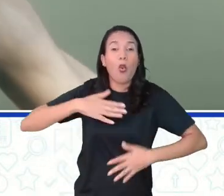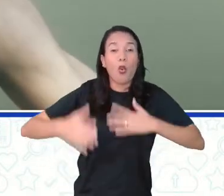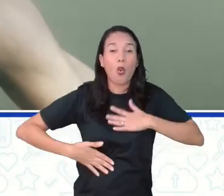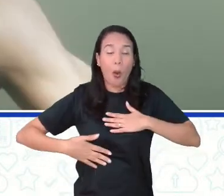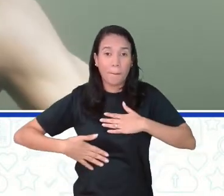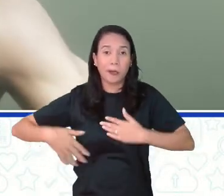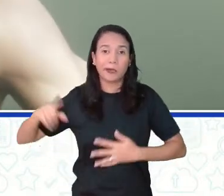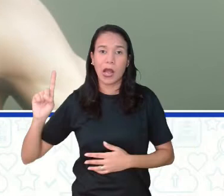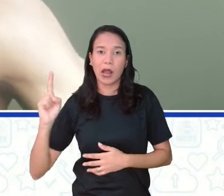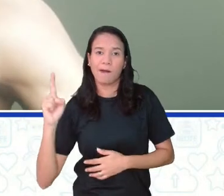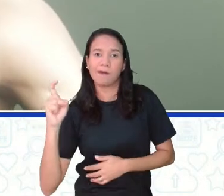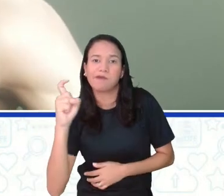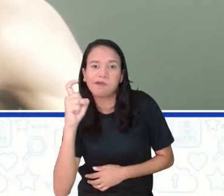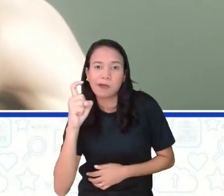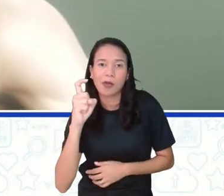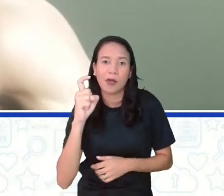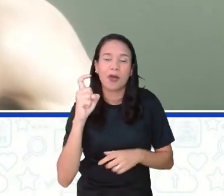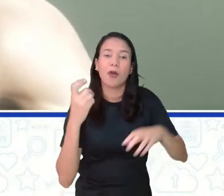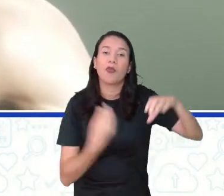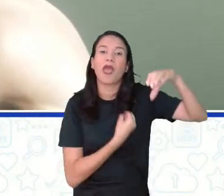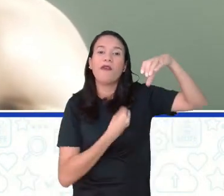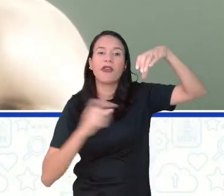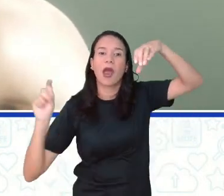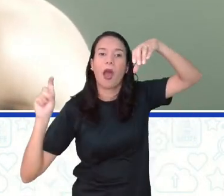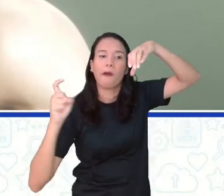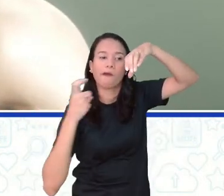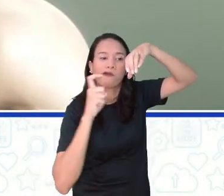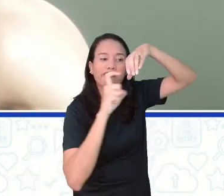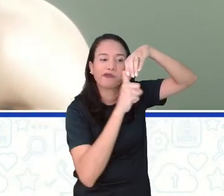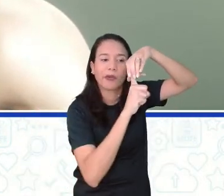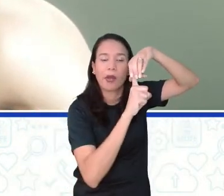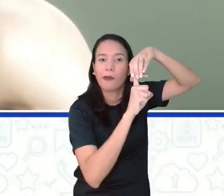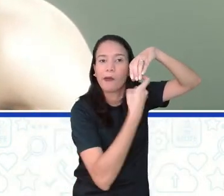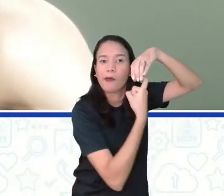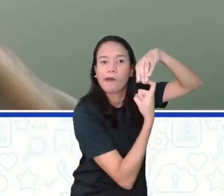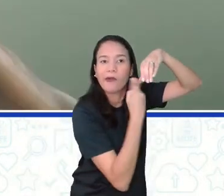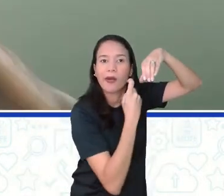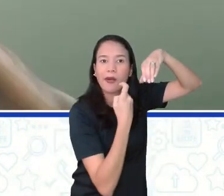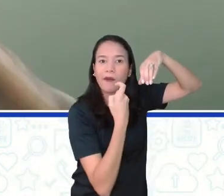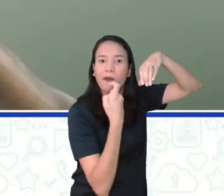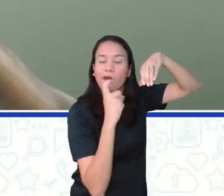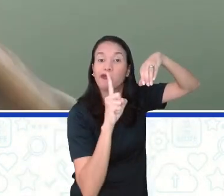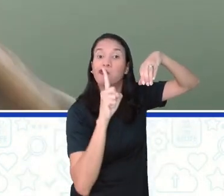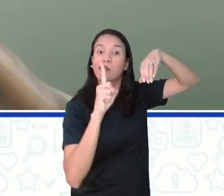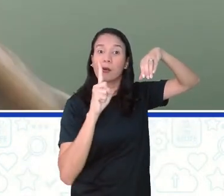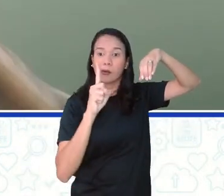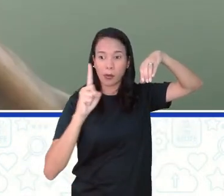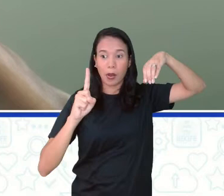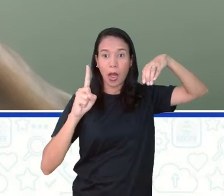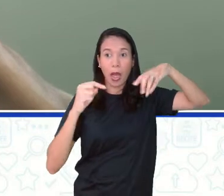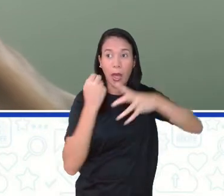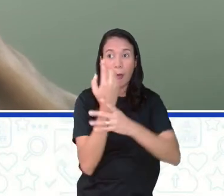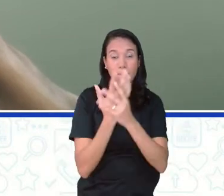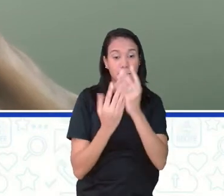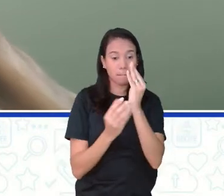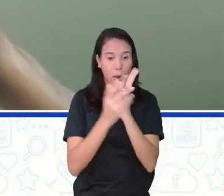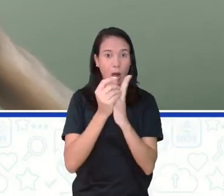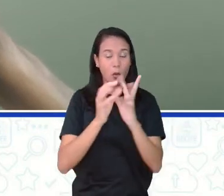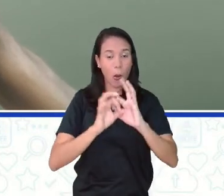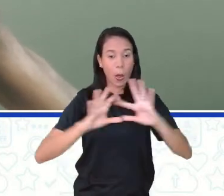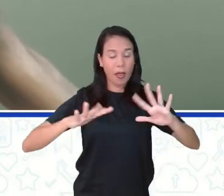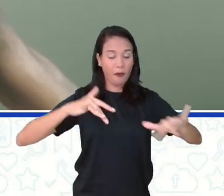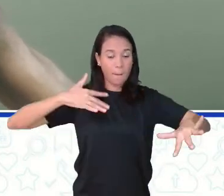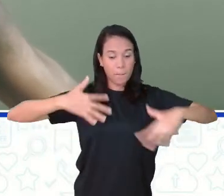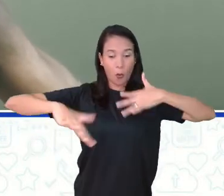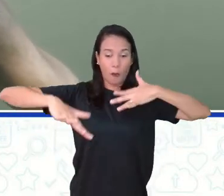por conta das cavernas. E depois ele começa a ficar mais ereto, a mão fica livre e ele começa a movimentar